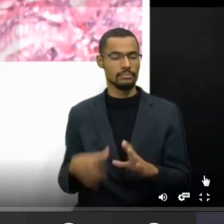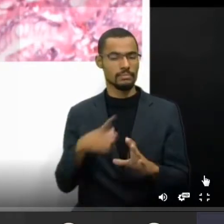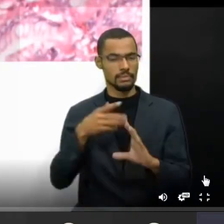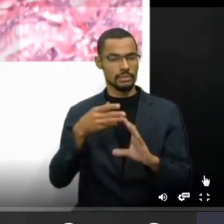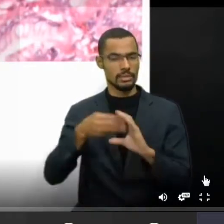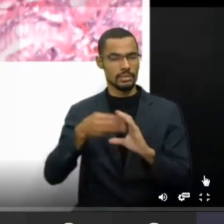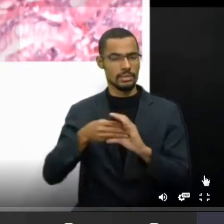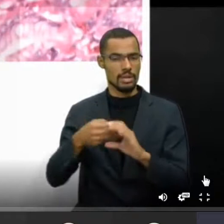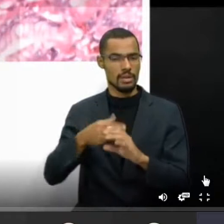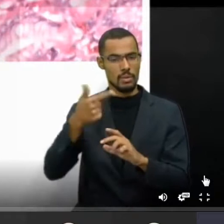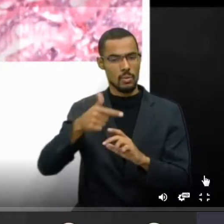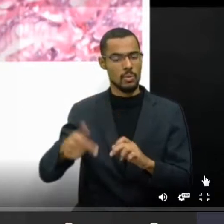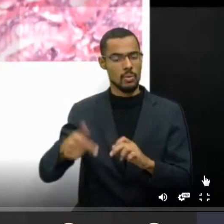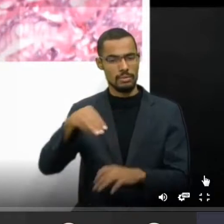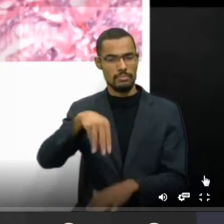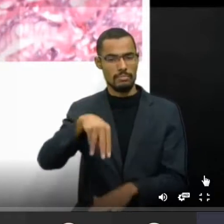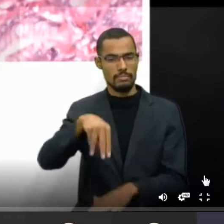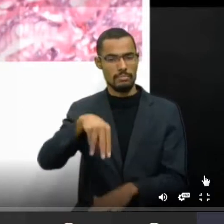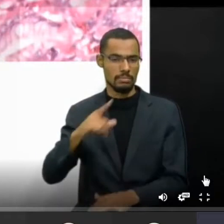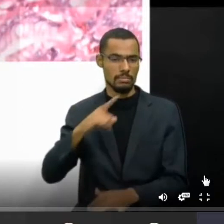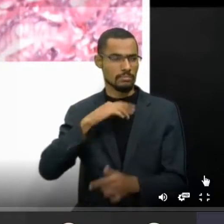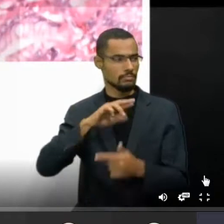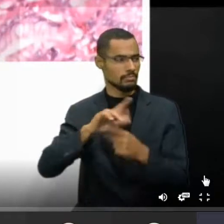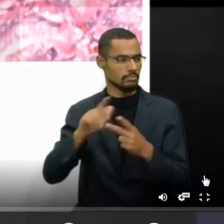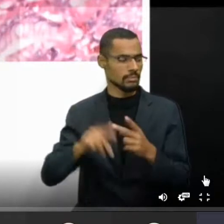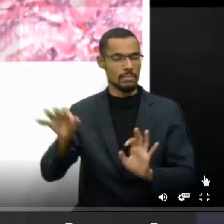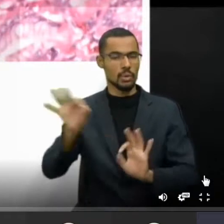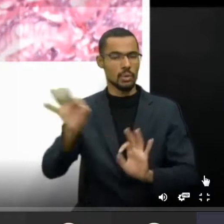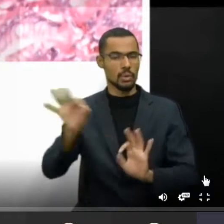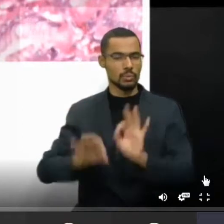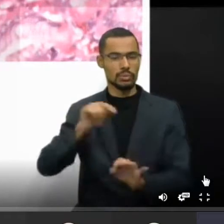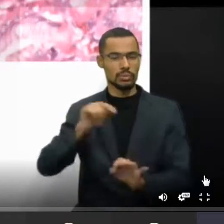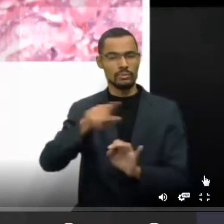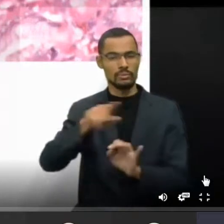células secretoras de muco. Então, essas daqui são as